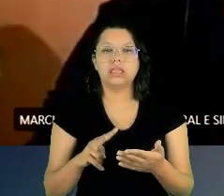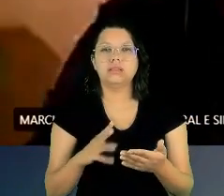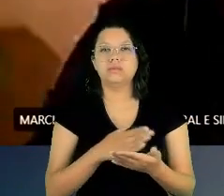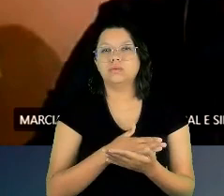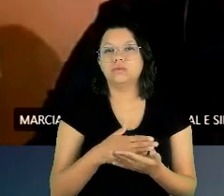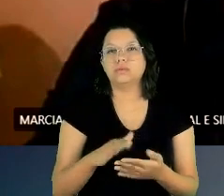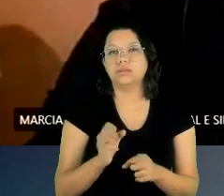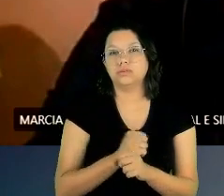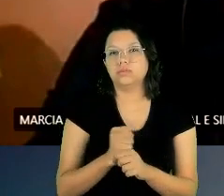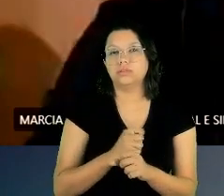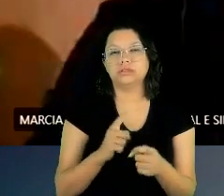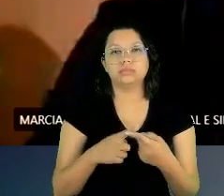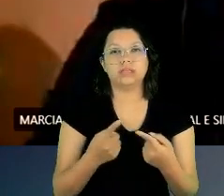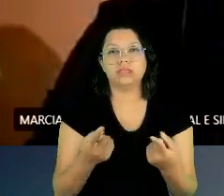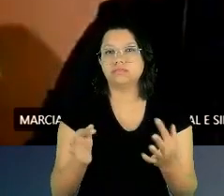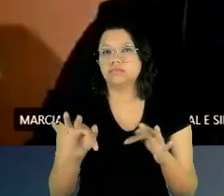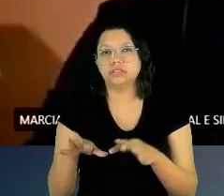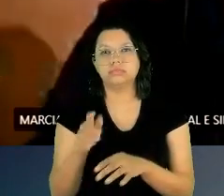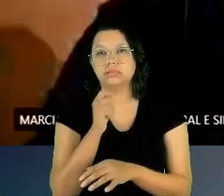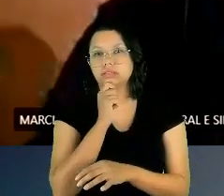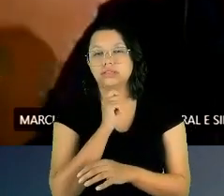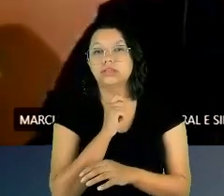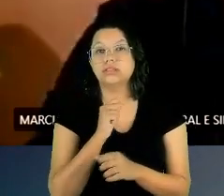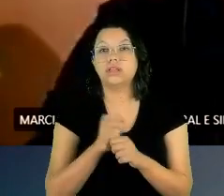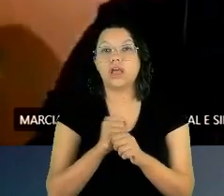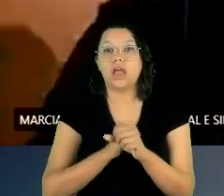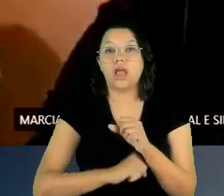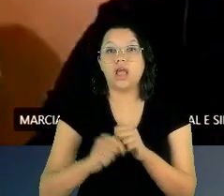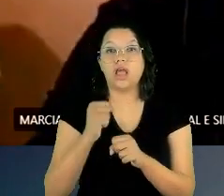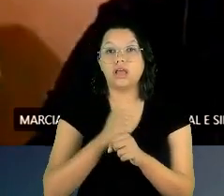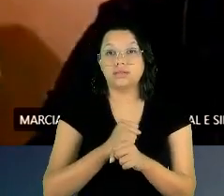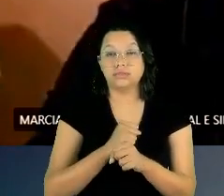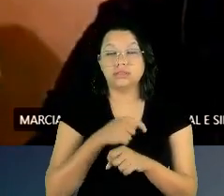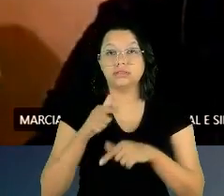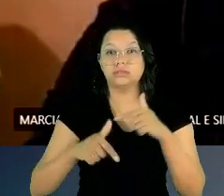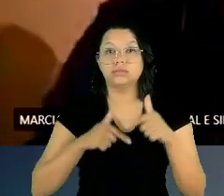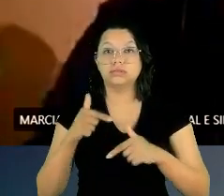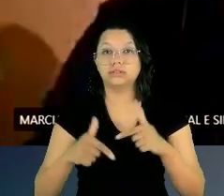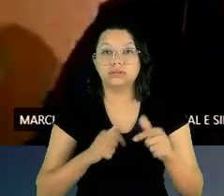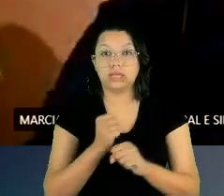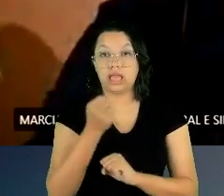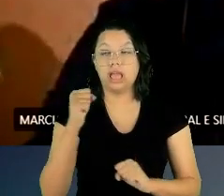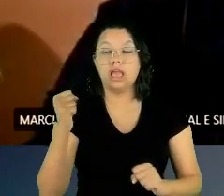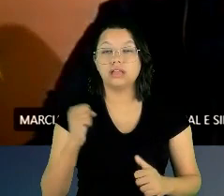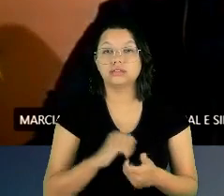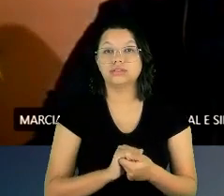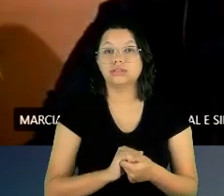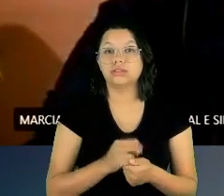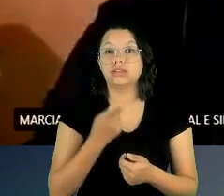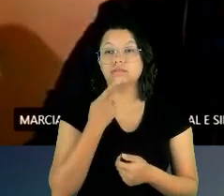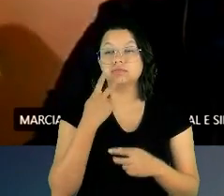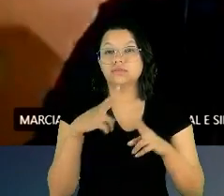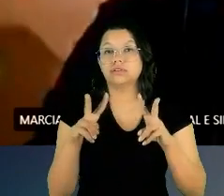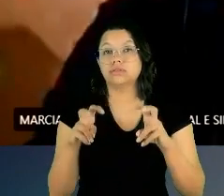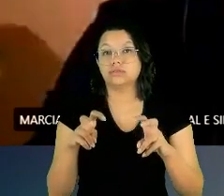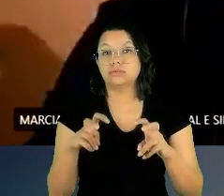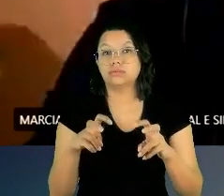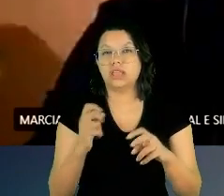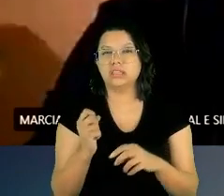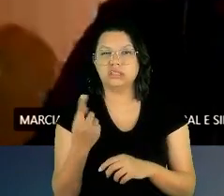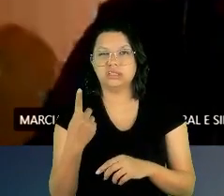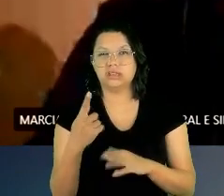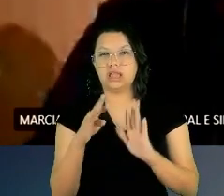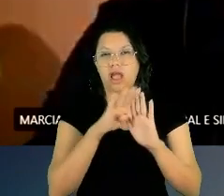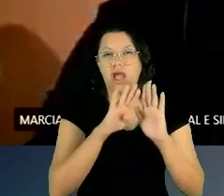eu comecei a ler no começo do ano e não consegui terminar, do ano passado, um trabalho grande, que ele